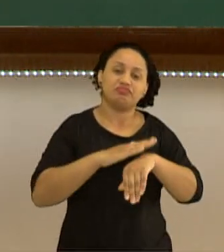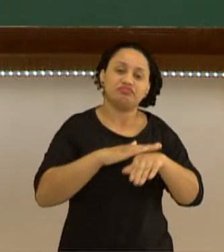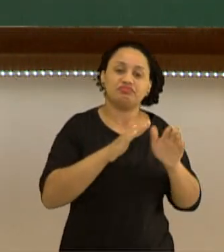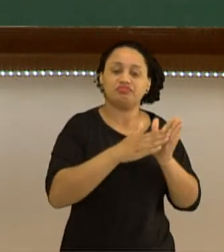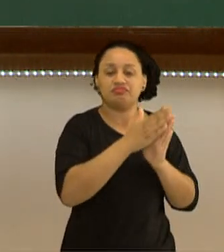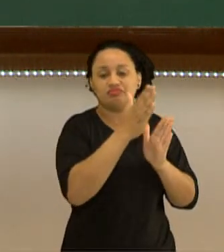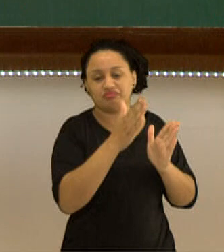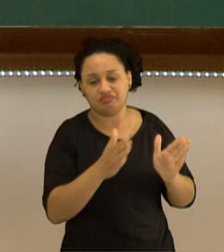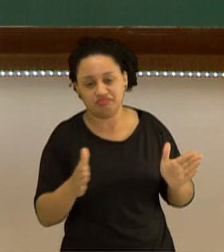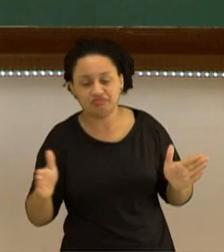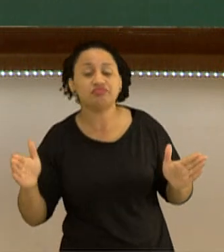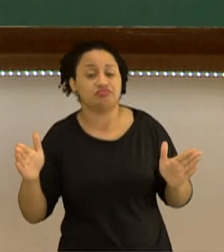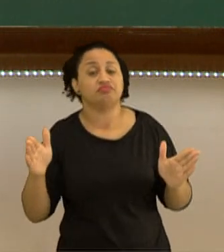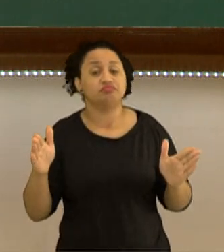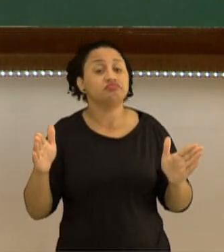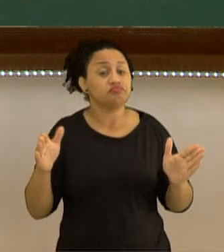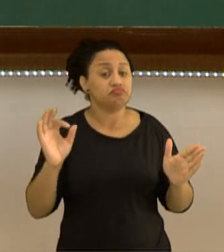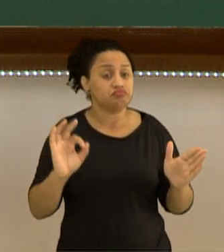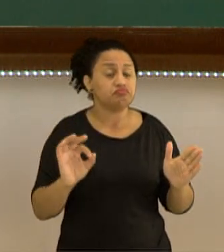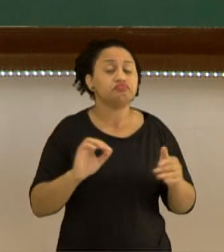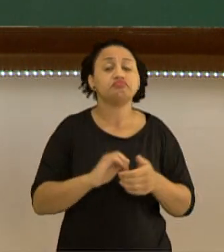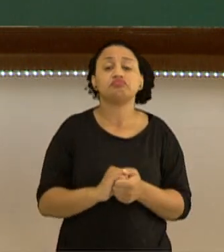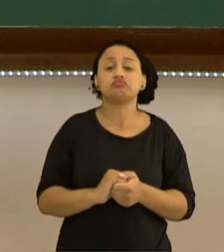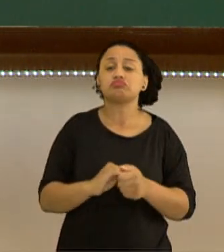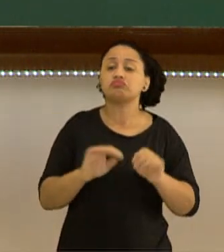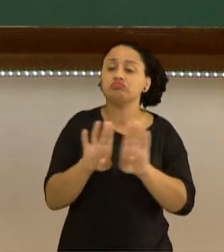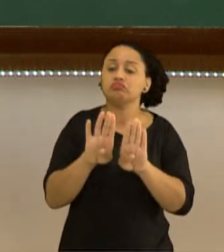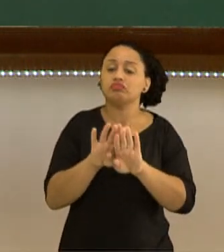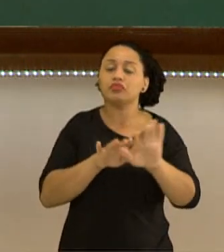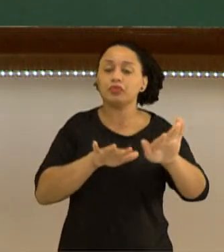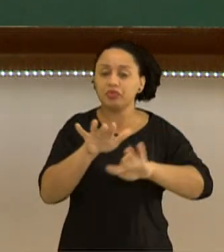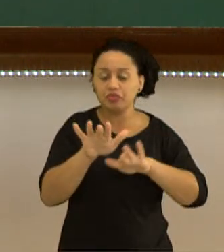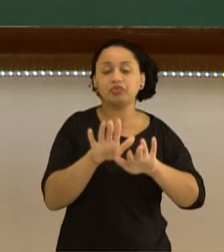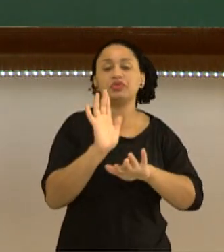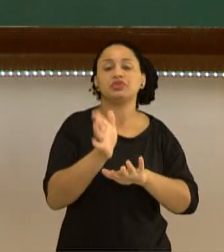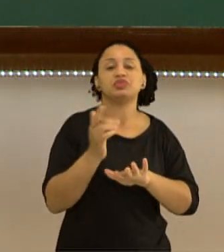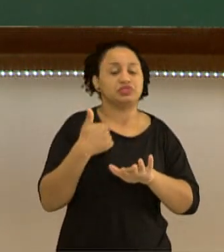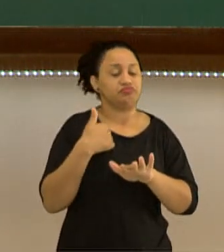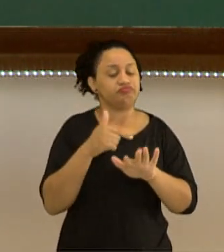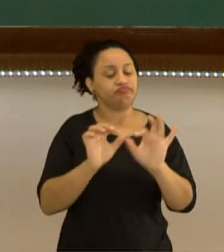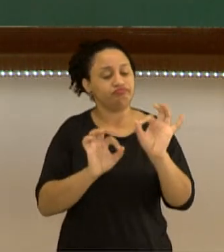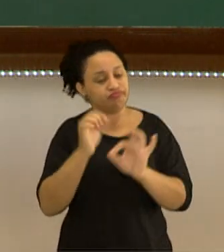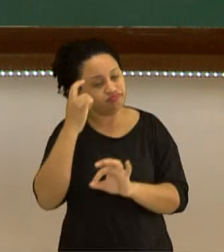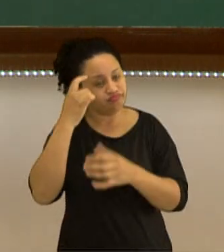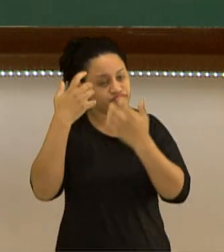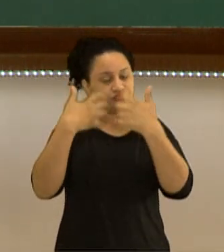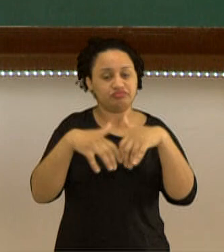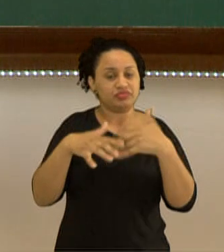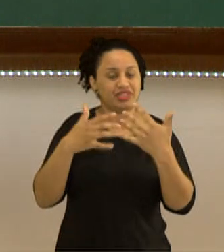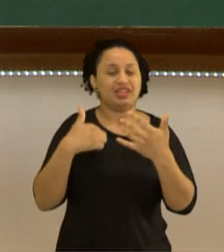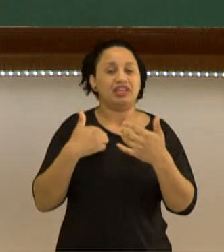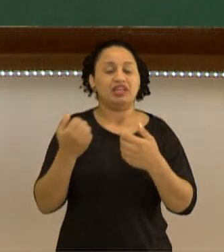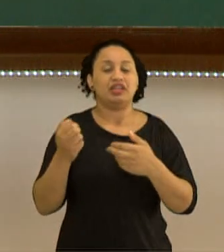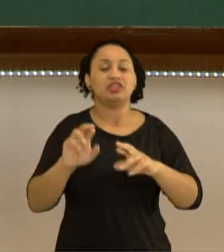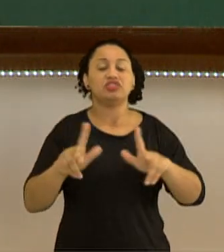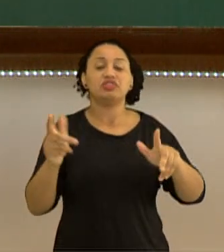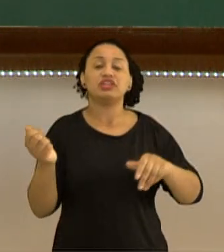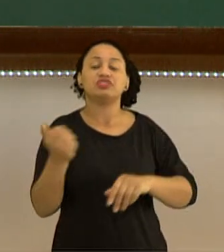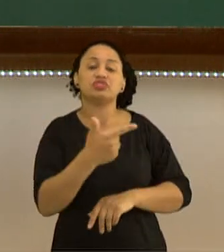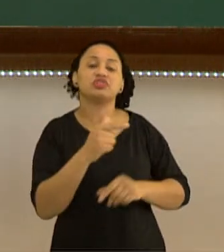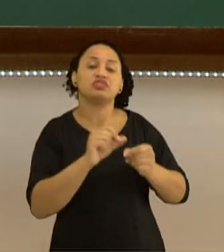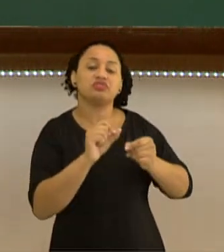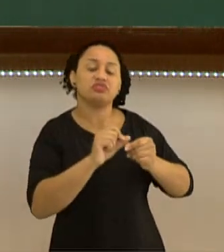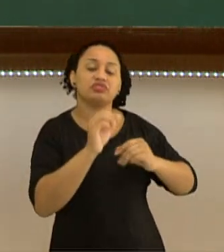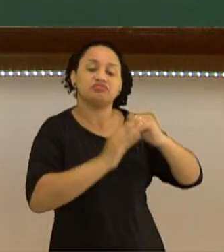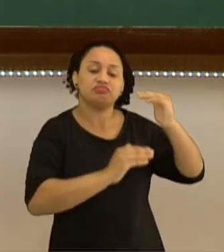vem ao longo do tempo. Os movimentos são programados, diferente de fazer uma tarefa doméstica, cada dia, se